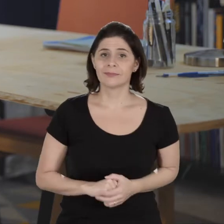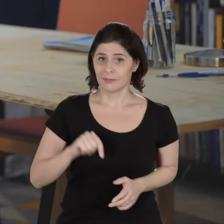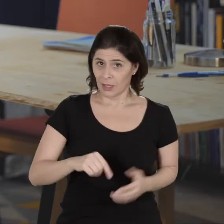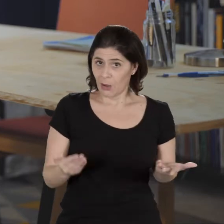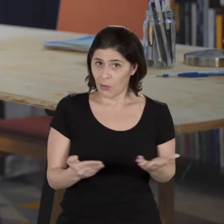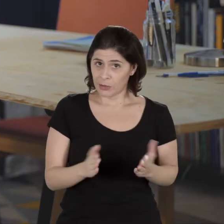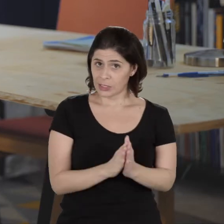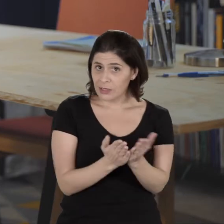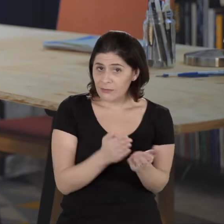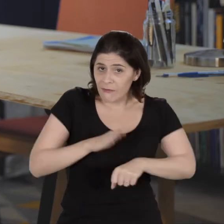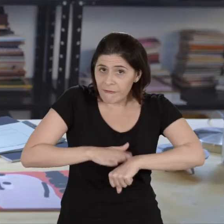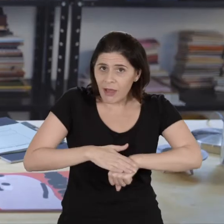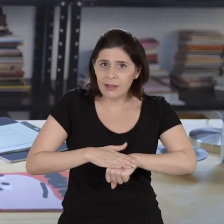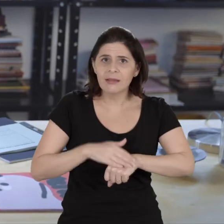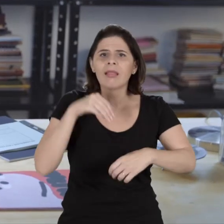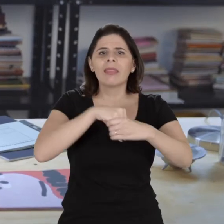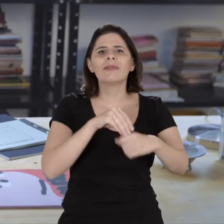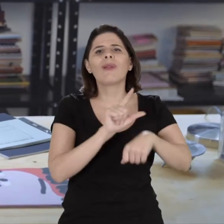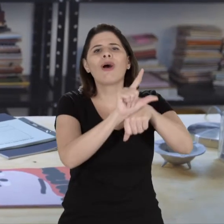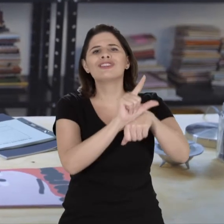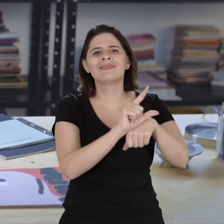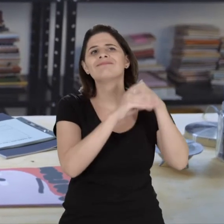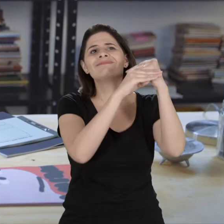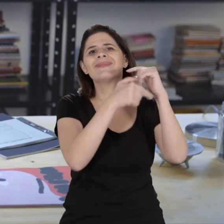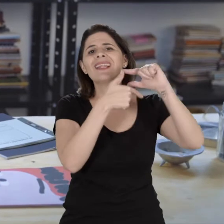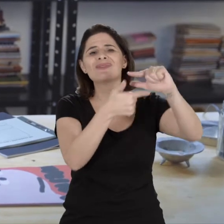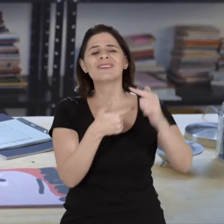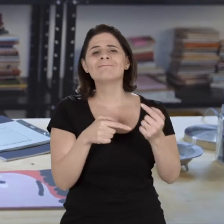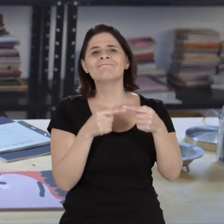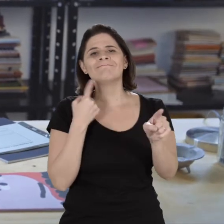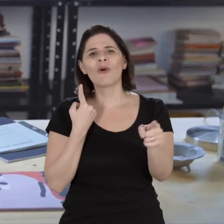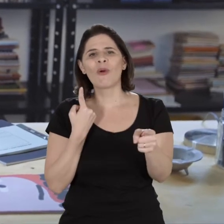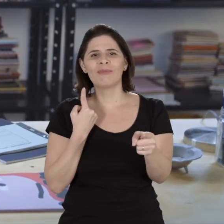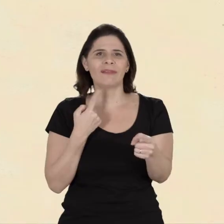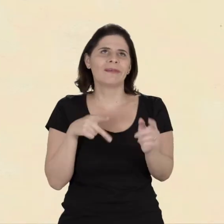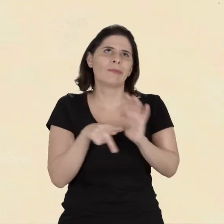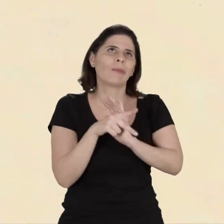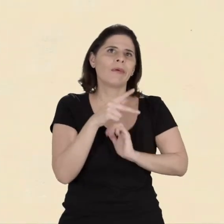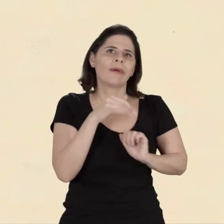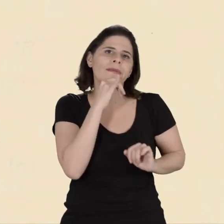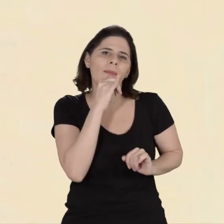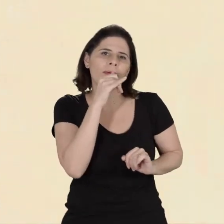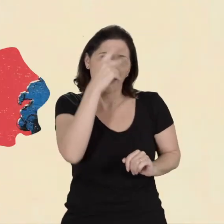fariam sentido, talvez, numa livraria tradicional, numa prateleira de best-seller de autoajuda, assim.